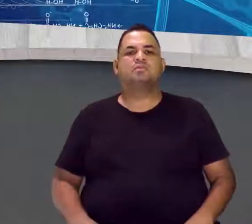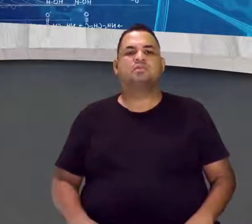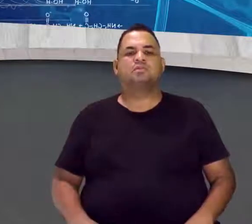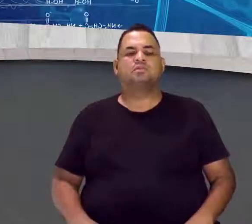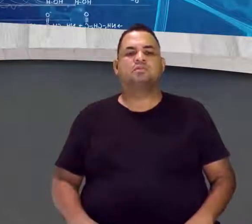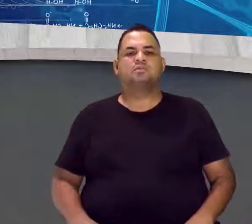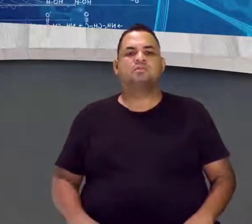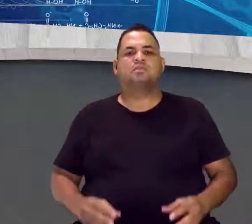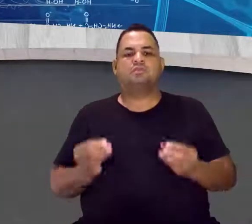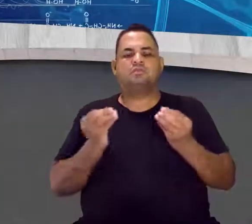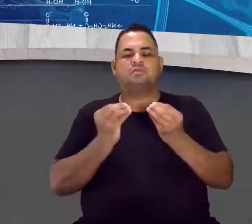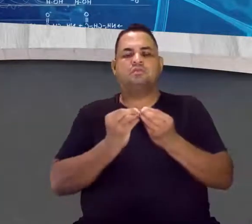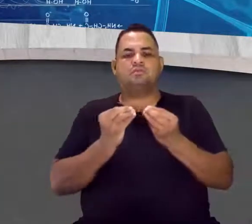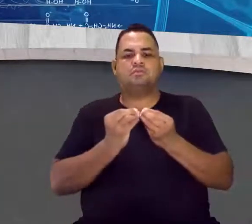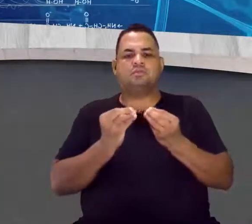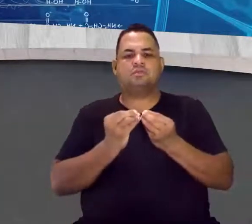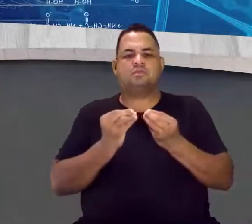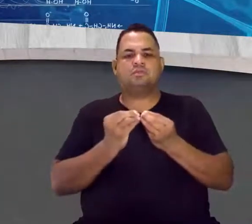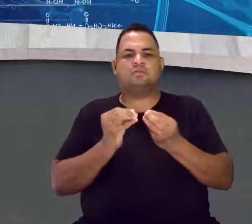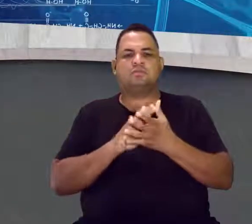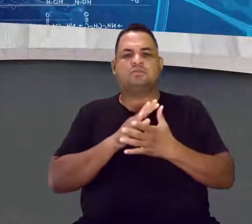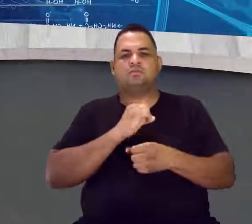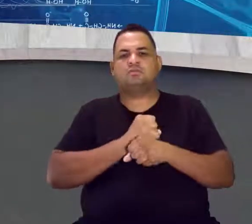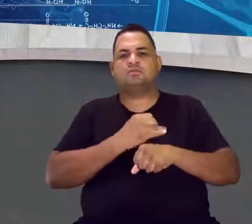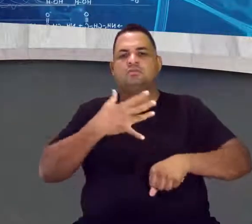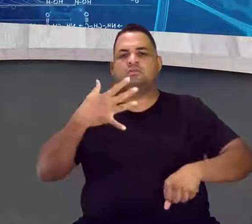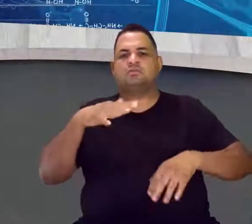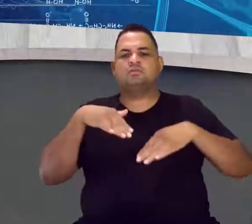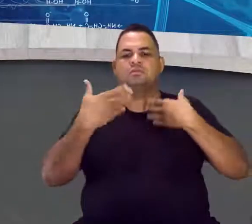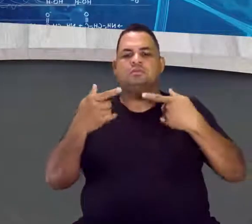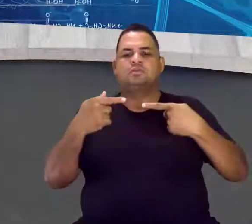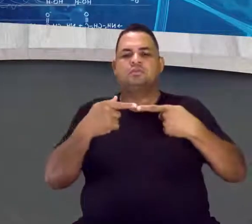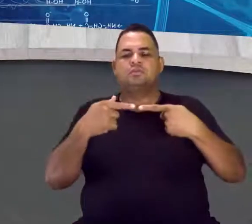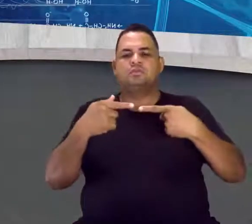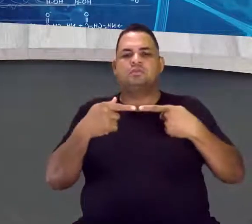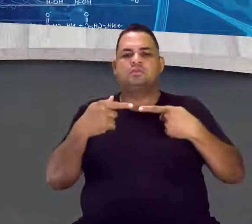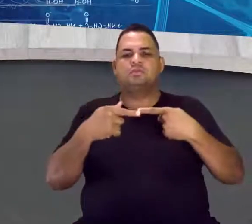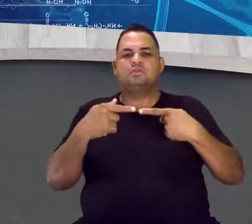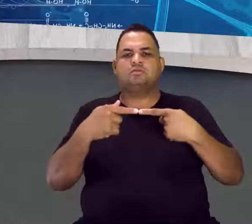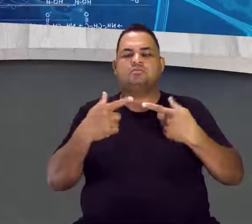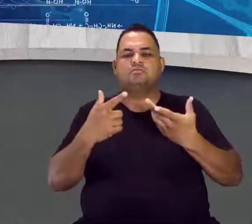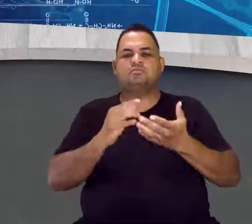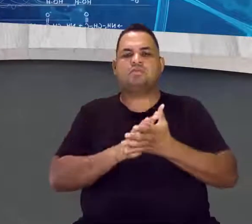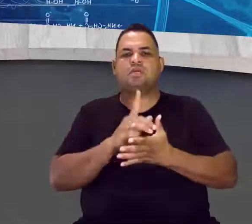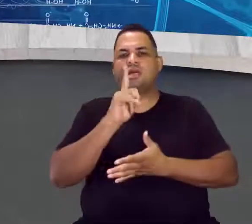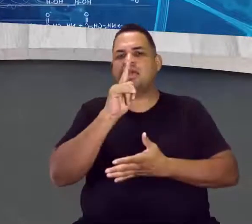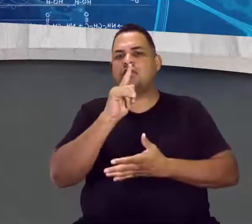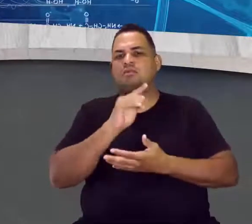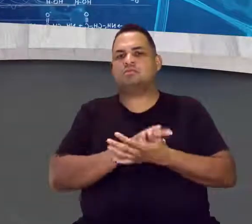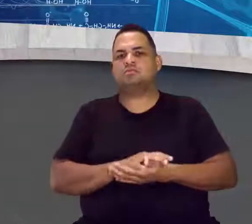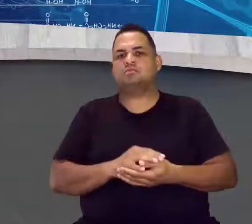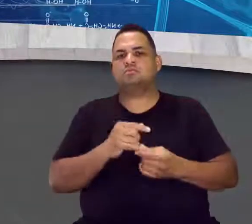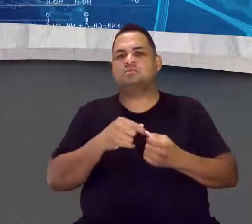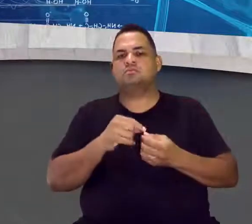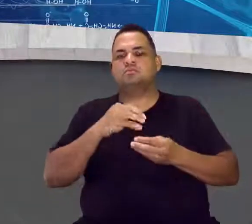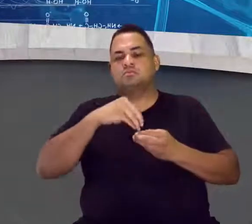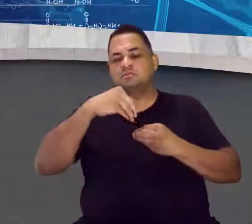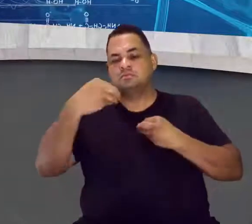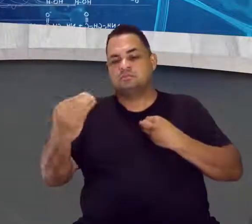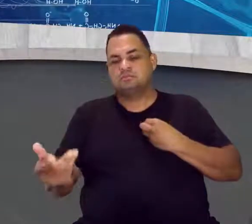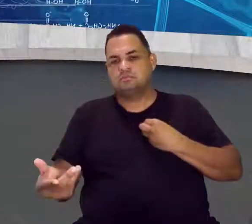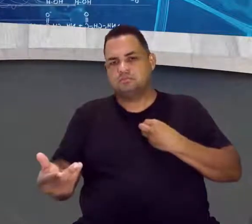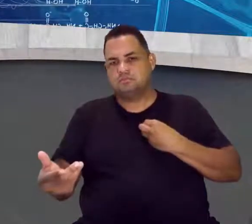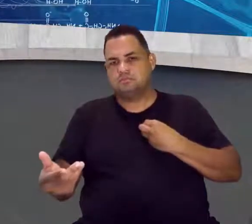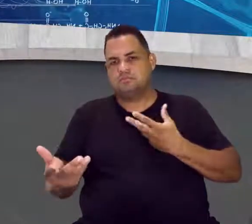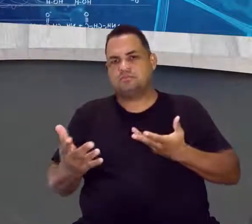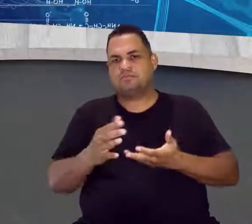do ácido. Quando a gente coloca eles em contato com a água, esses hidrogênios eles vão sair. A